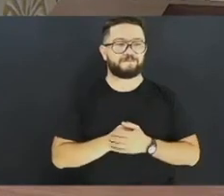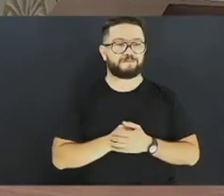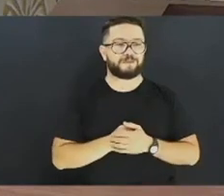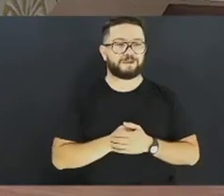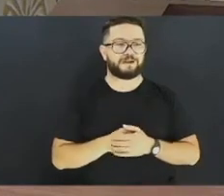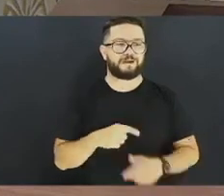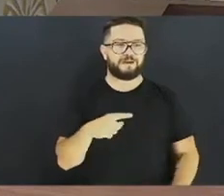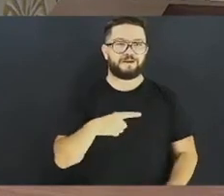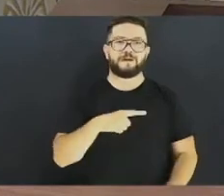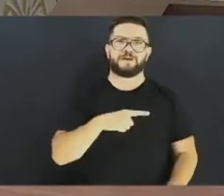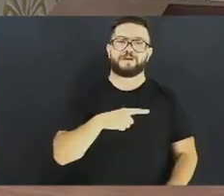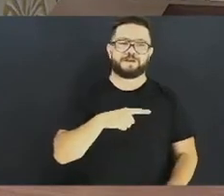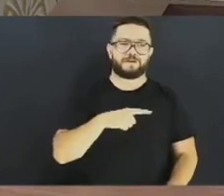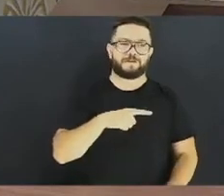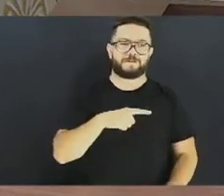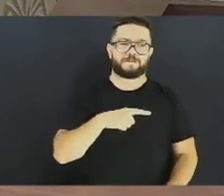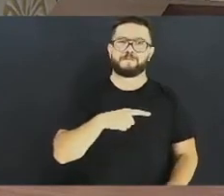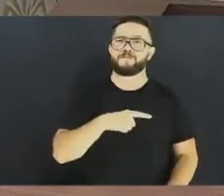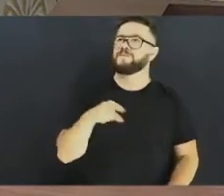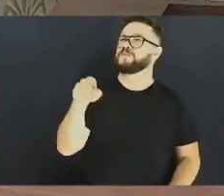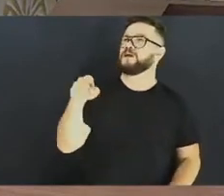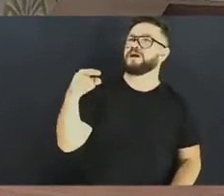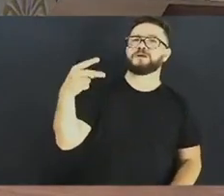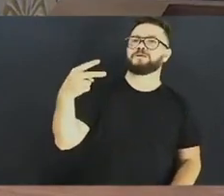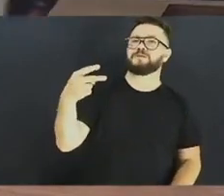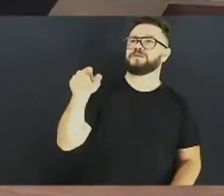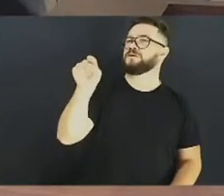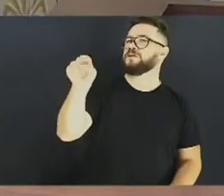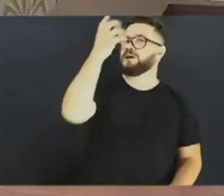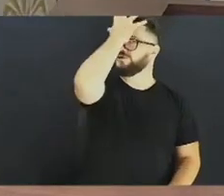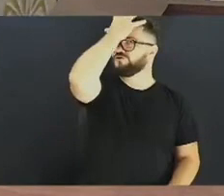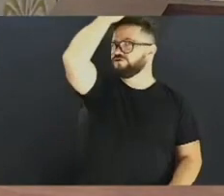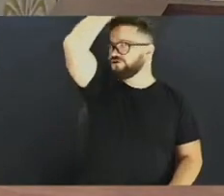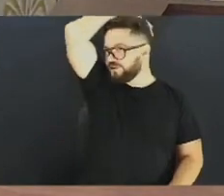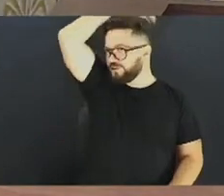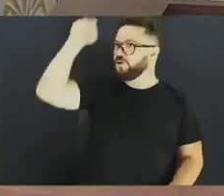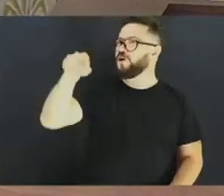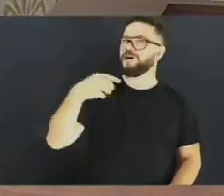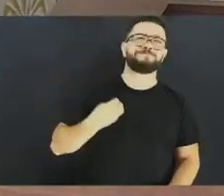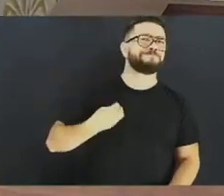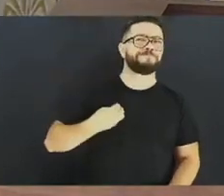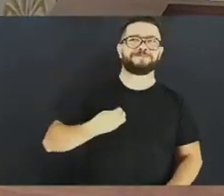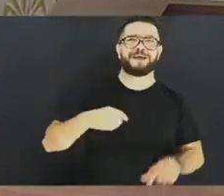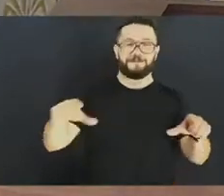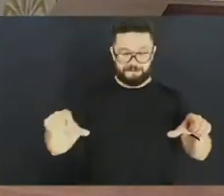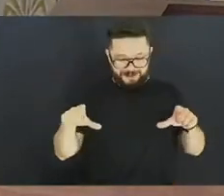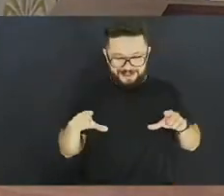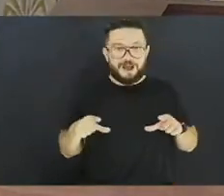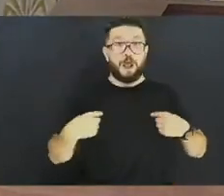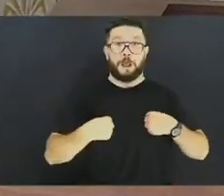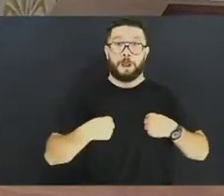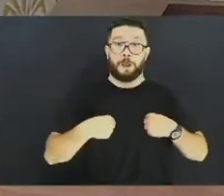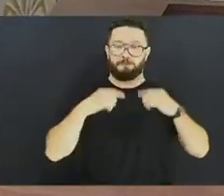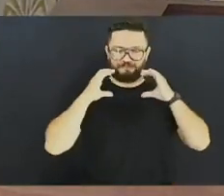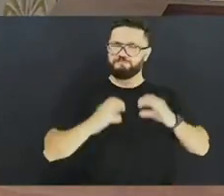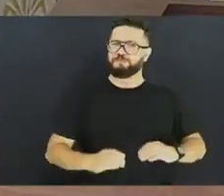o segundo, meu conterrâneo, ainda já existiam aqui na época, me deram o título de cidadão honorário de